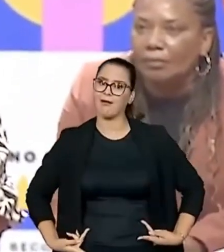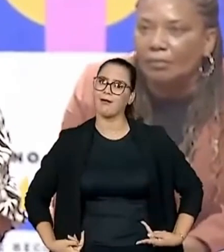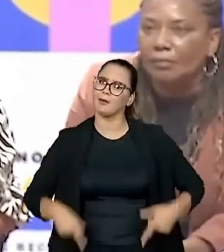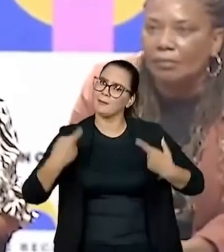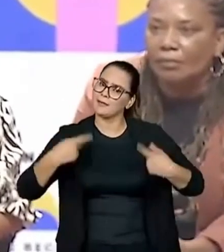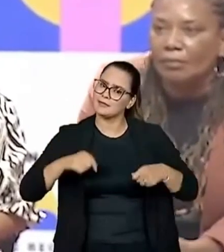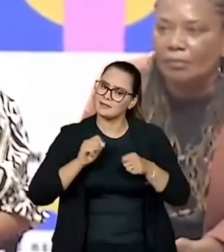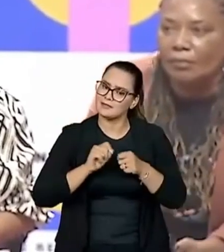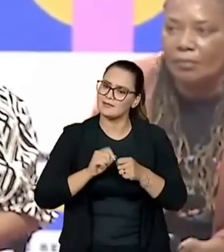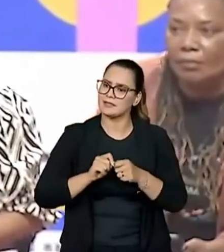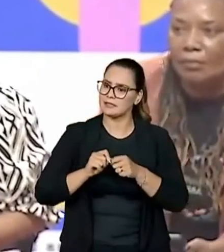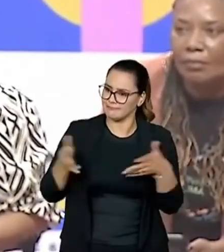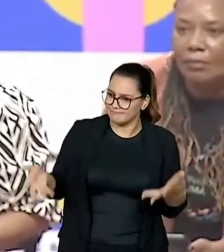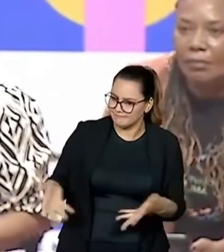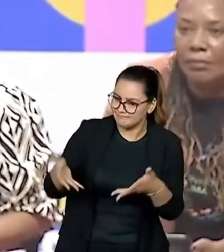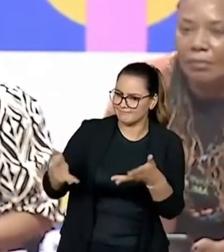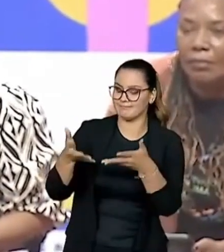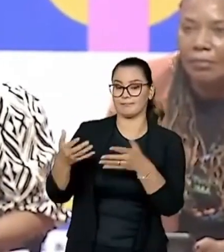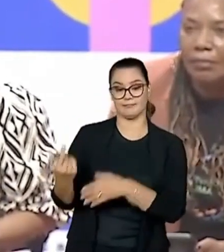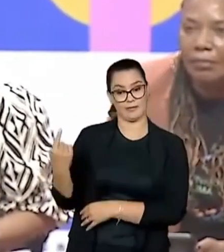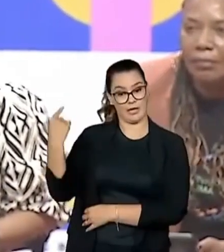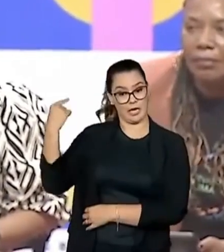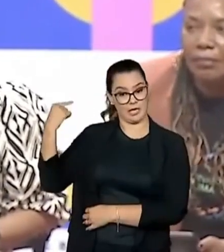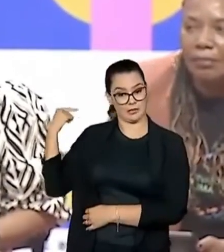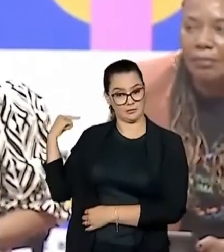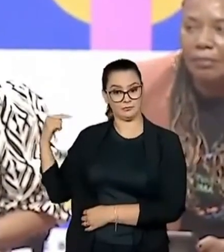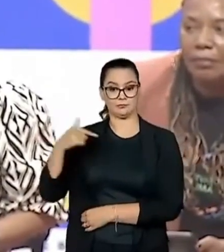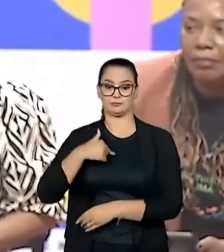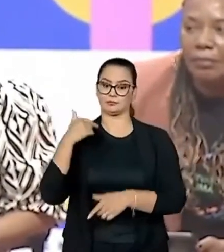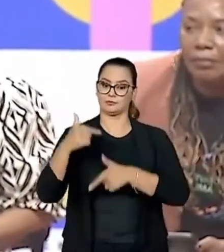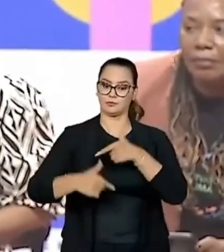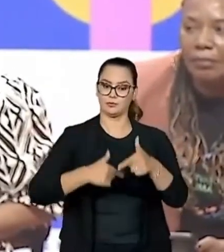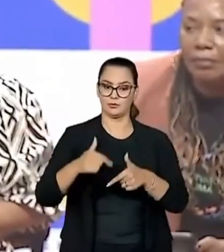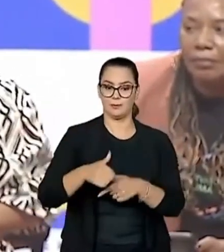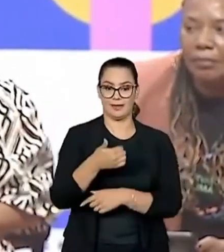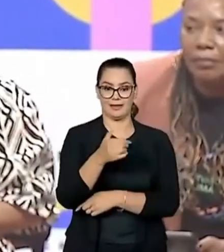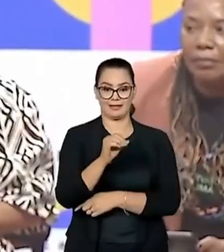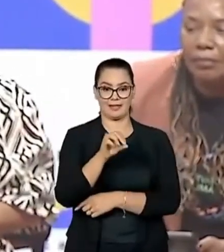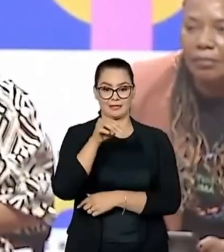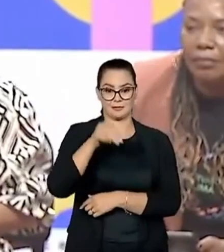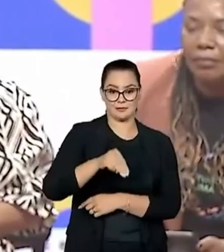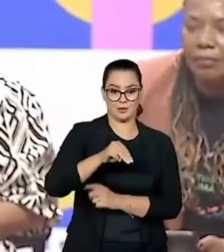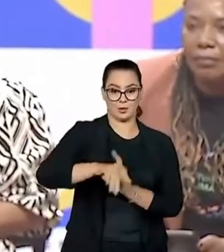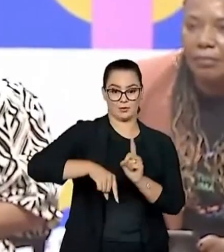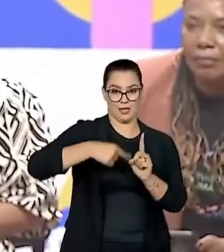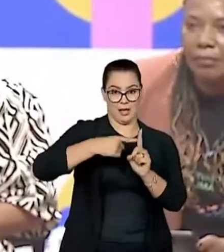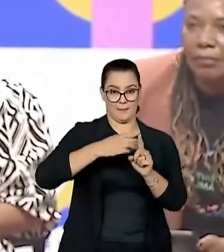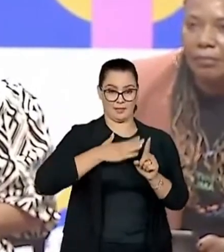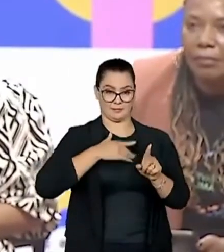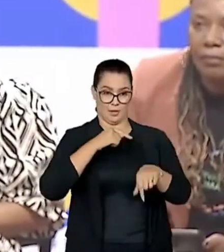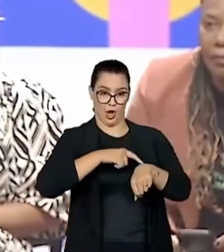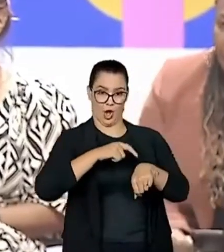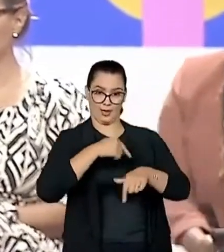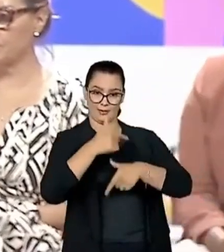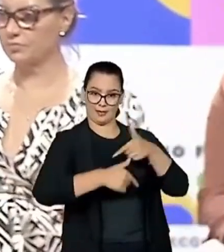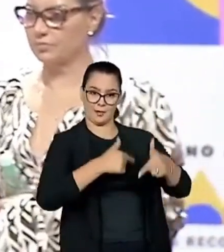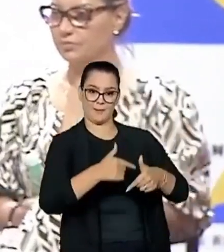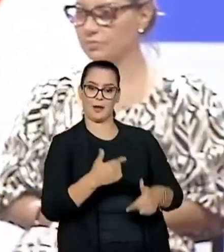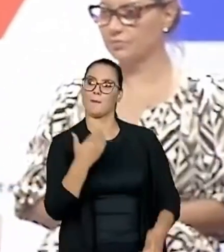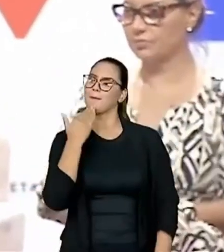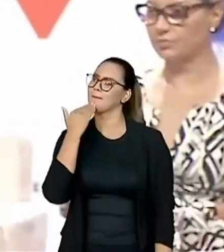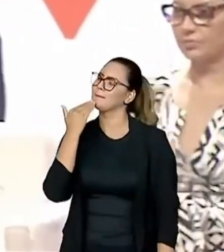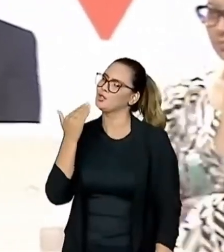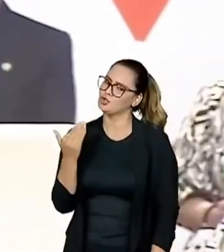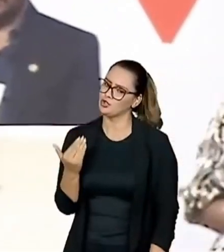preciso fazer a cabeça deles. Antigamente, eu trabalhava 10 minutos a mais no meu horário de trabalho, eu